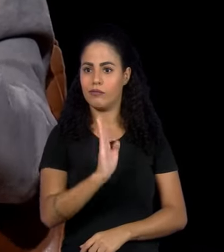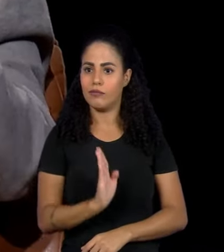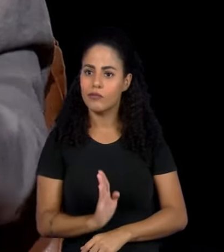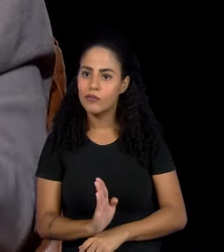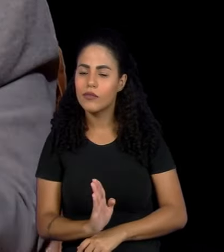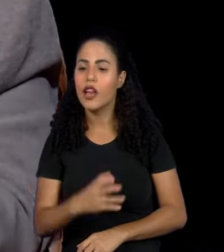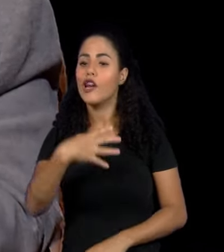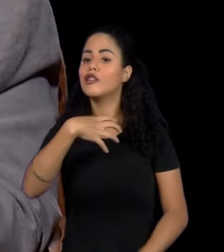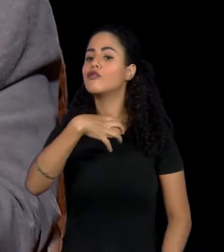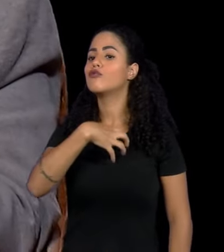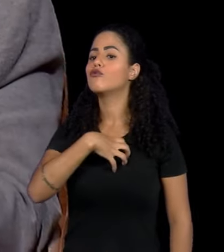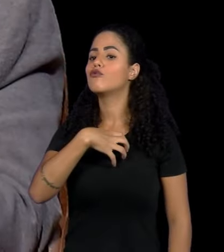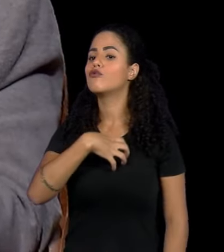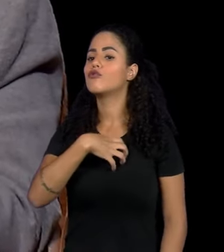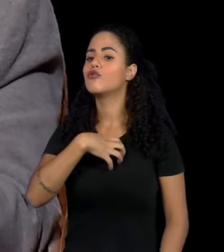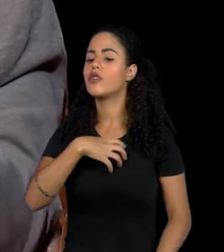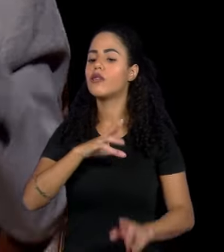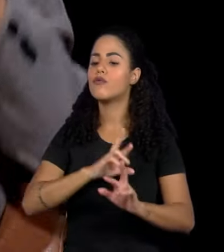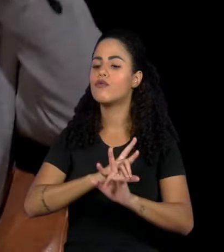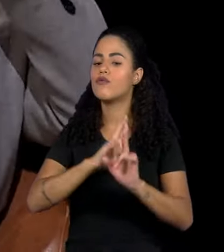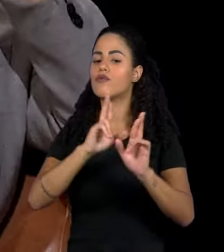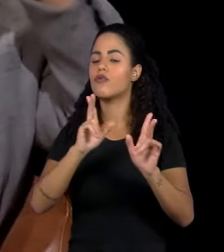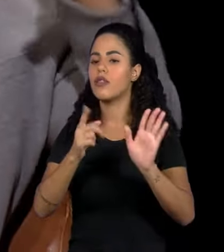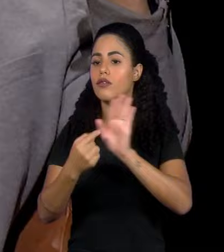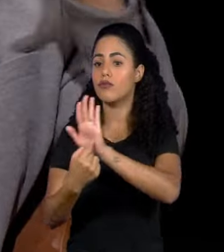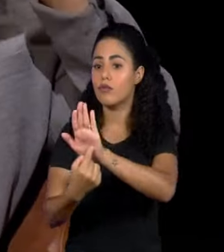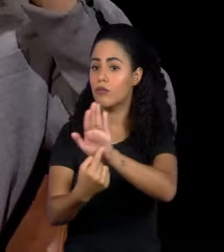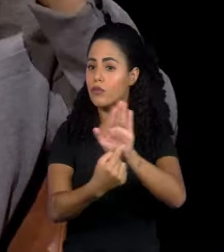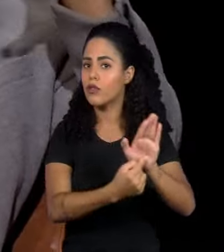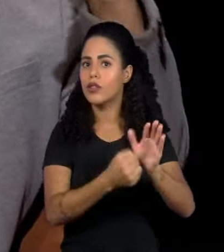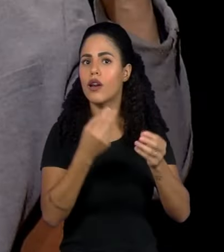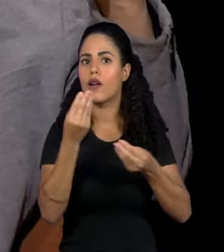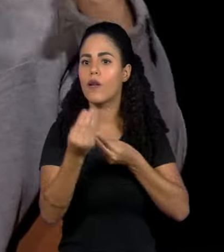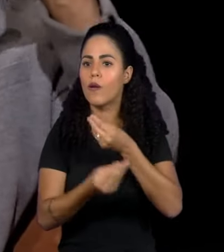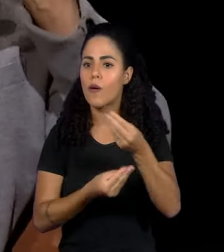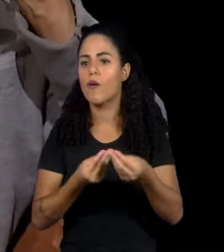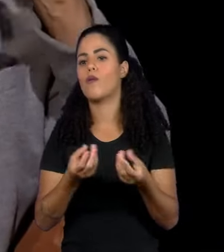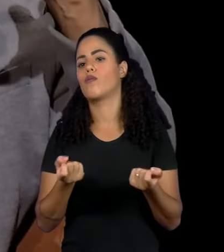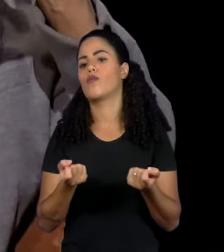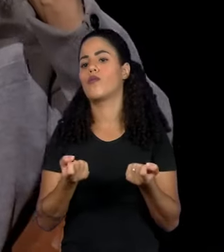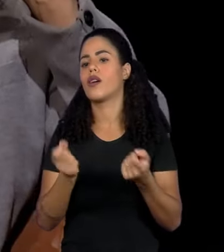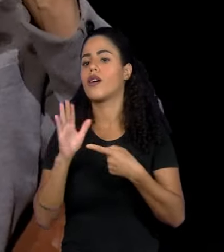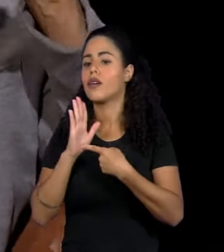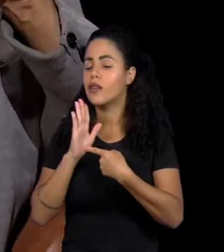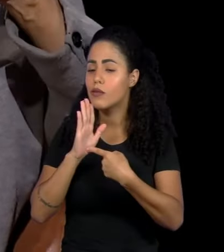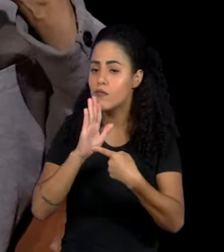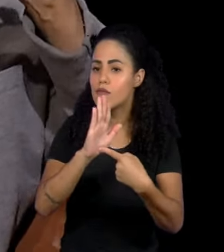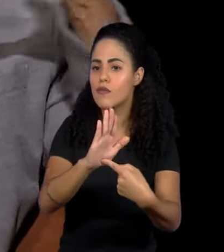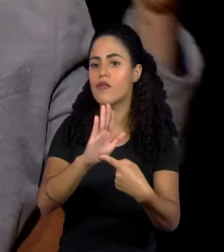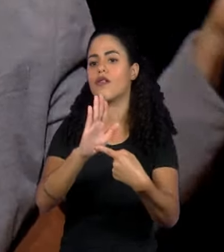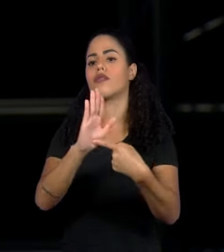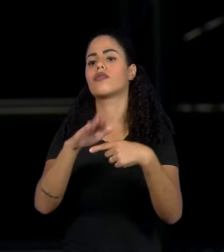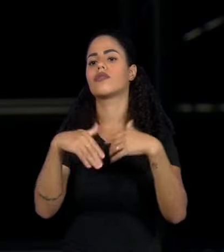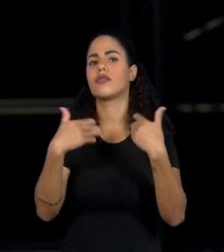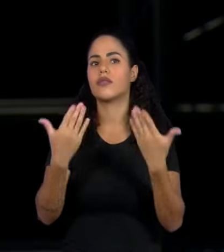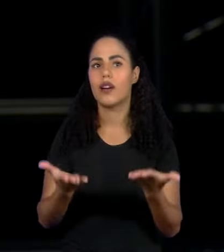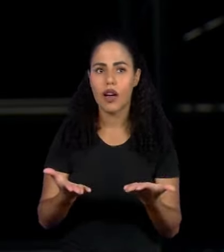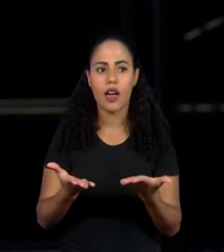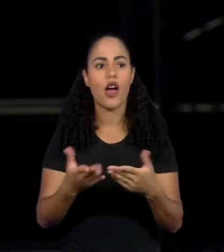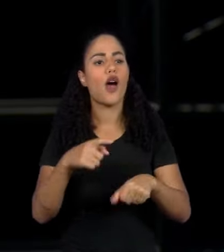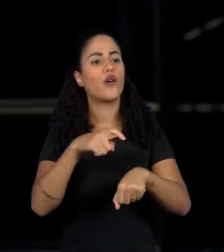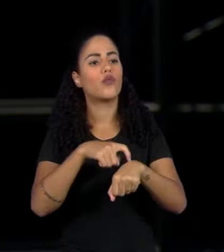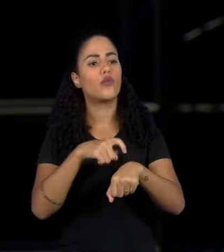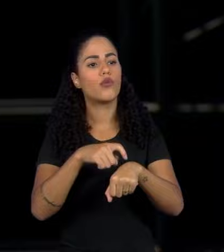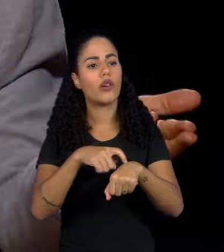mais presente dentro da faixa que... O horário nobre. Horário